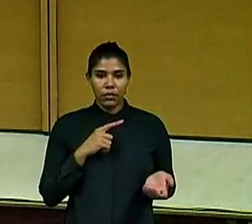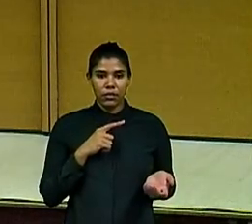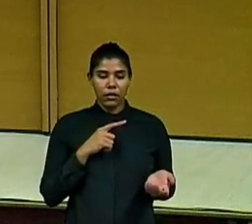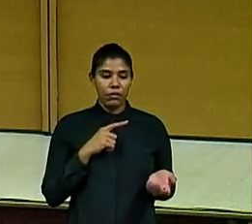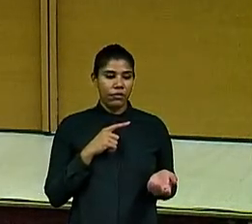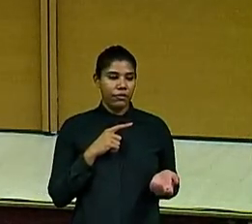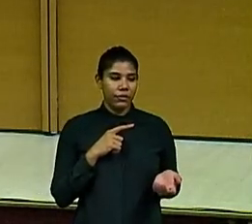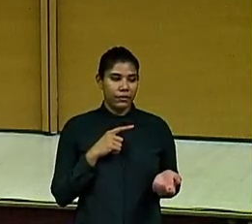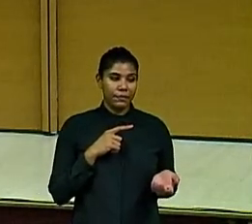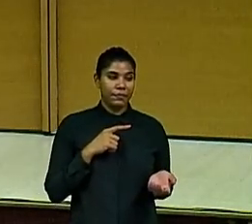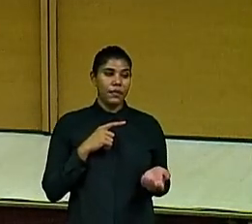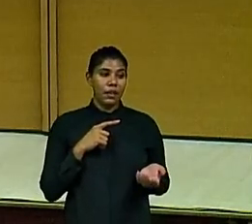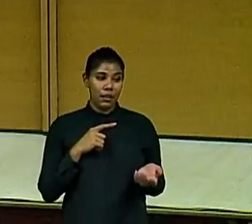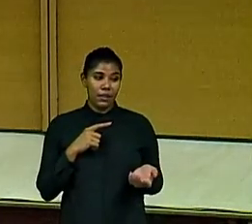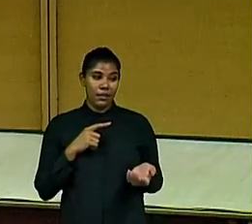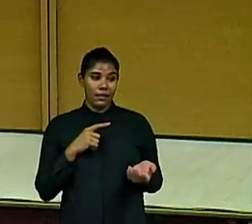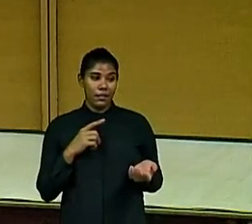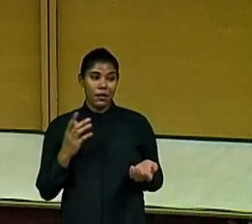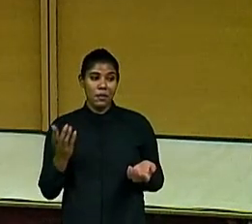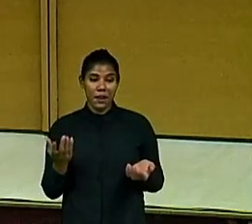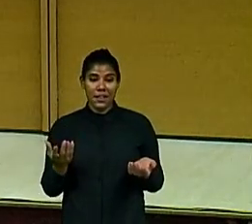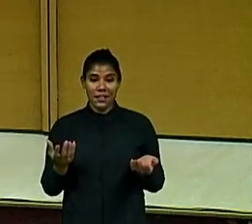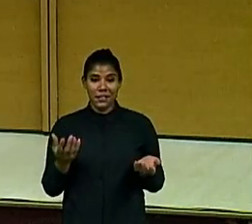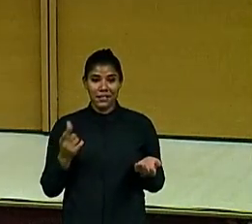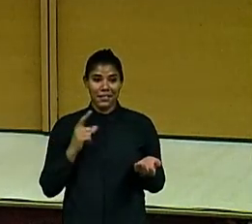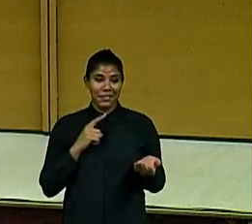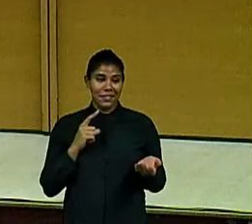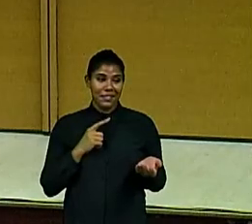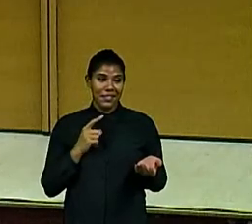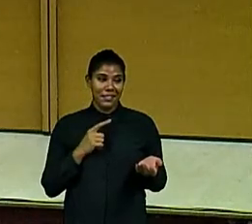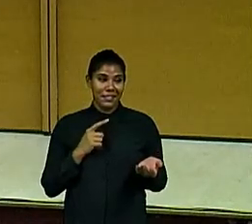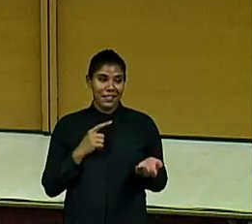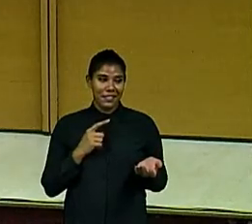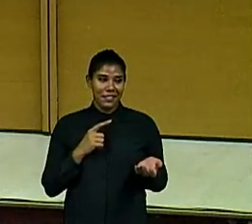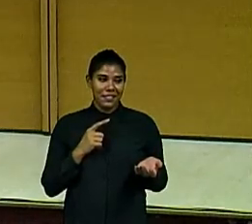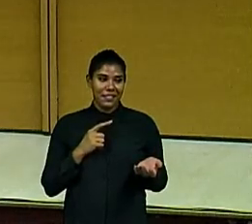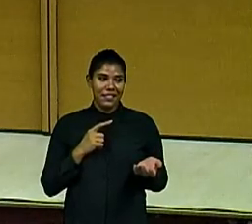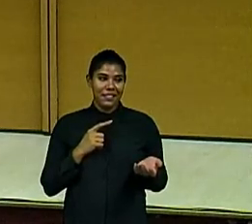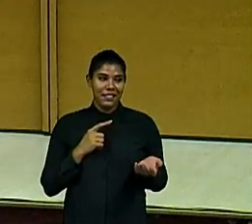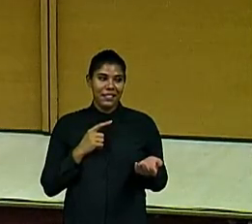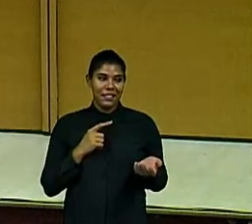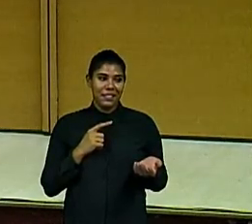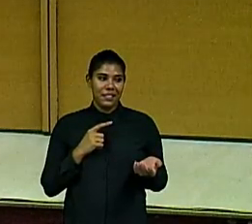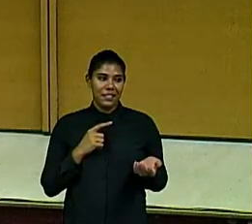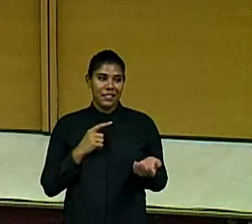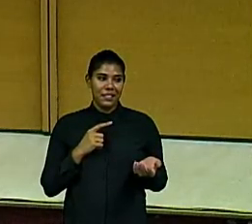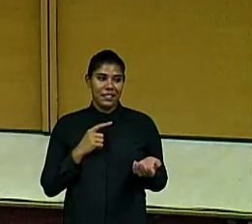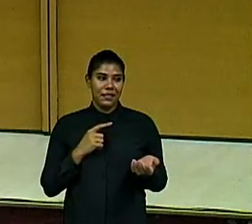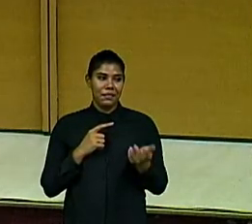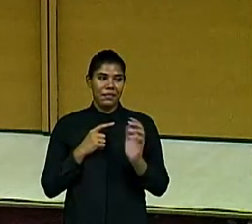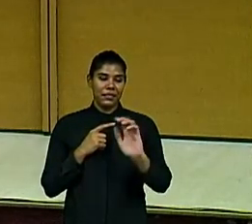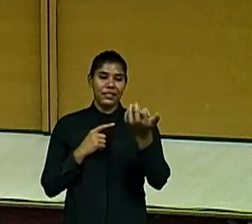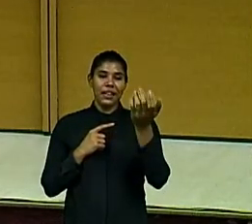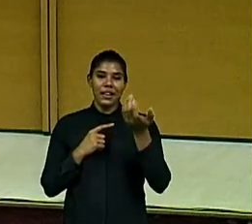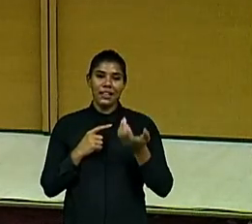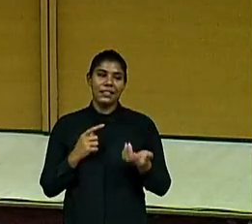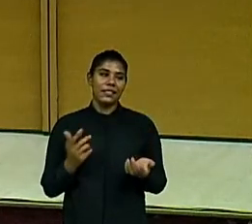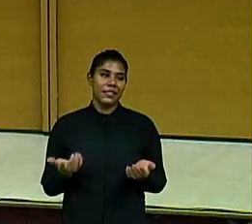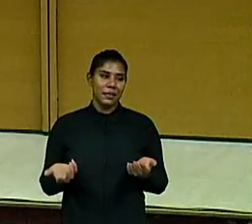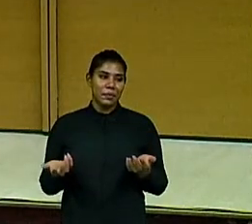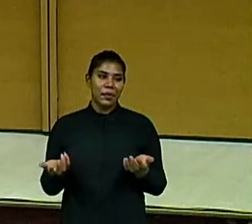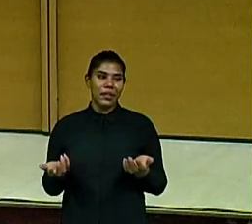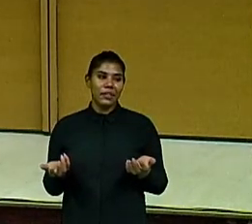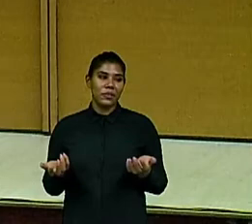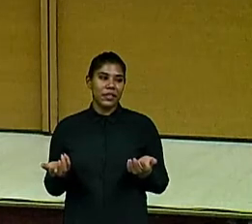esse mosquito se merecia sofrer porque ele me escolheu é de mim eu